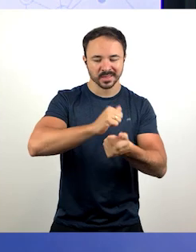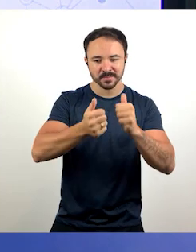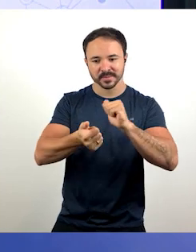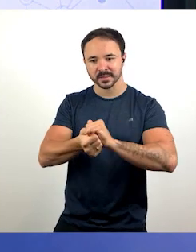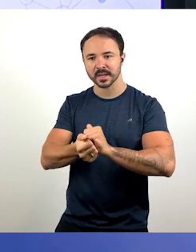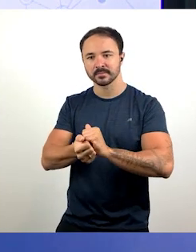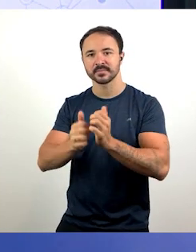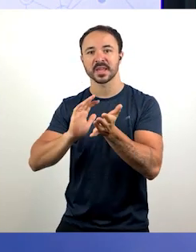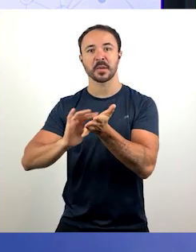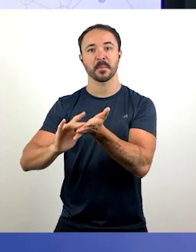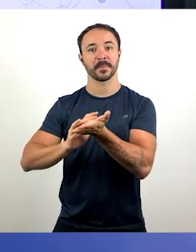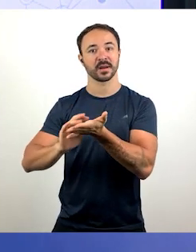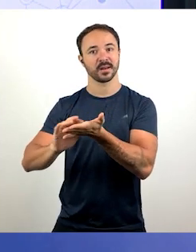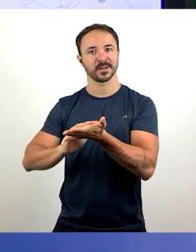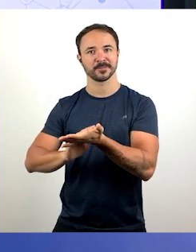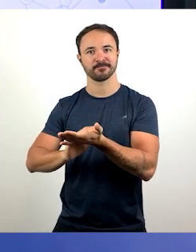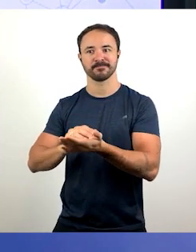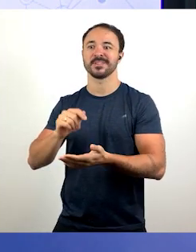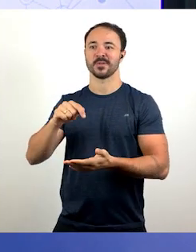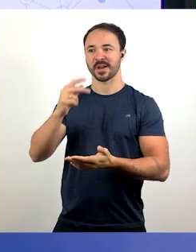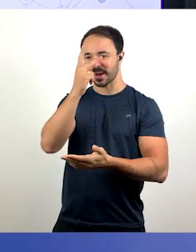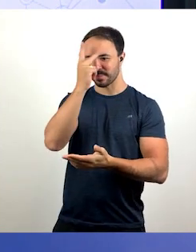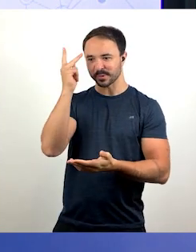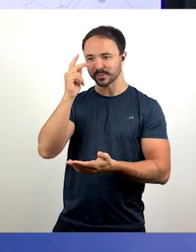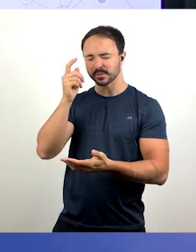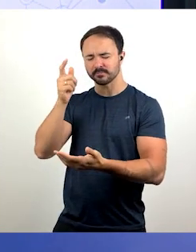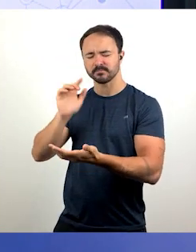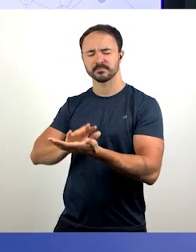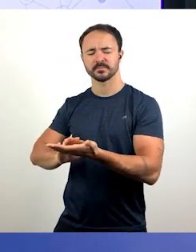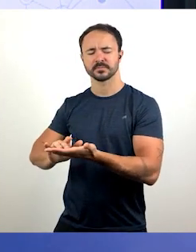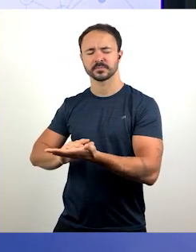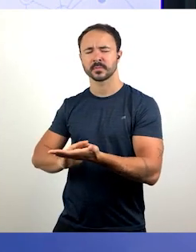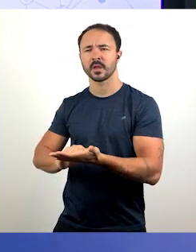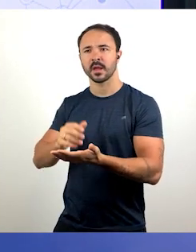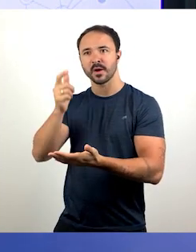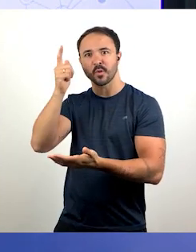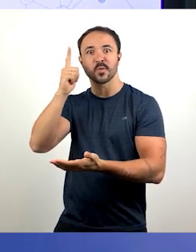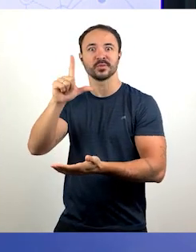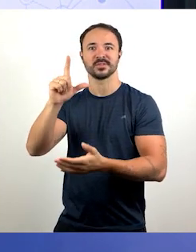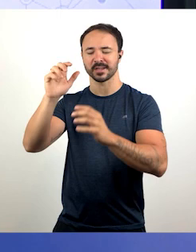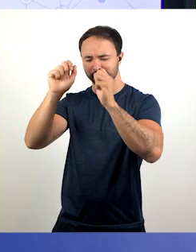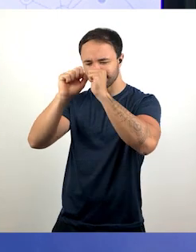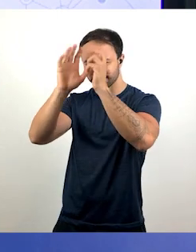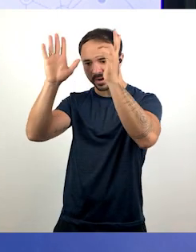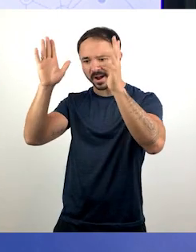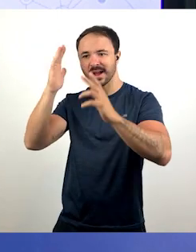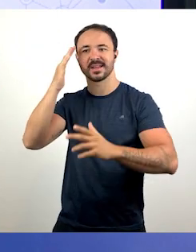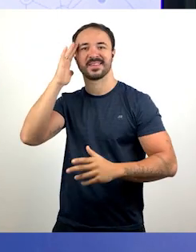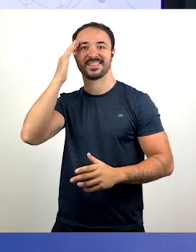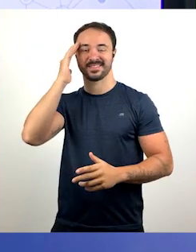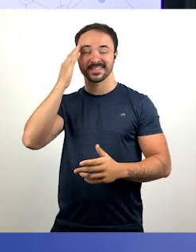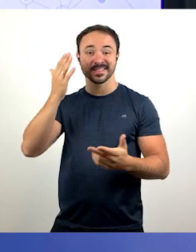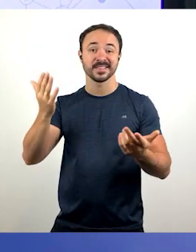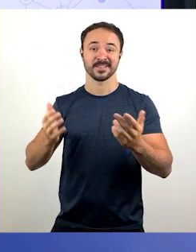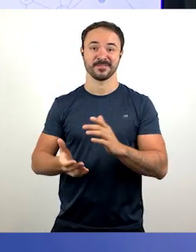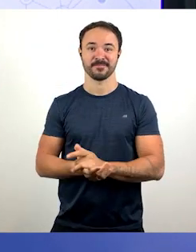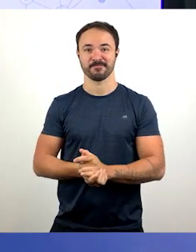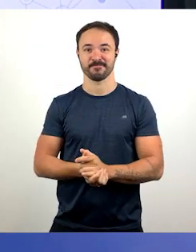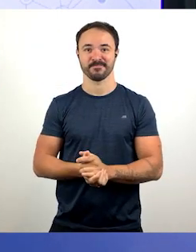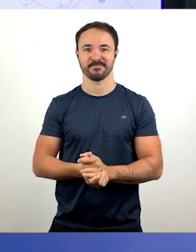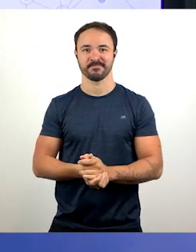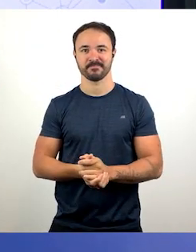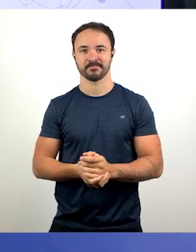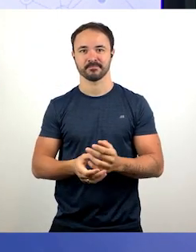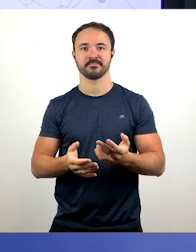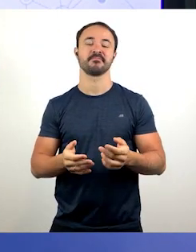braille, vai fazer com que essa pessoa consiga ler o que está escrito. Do mesmo jeito que a conversão de